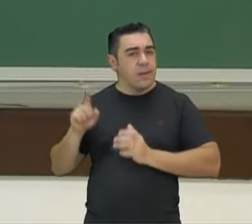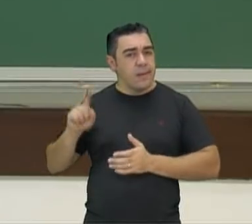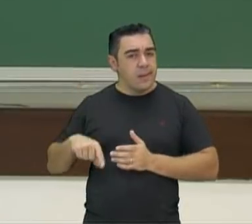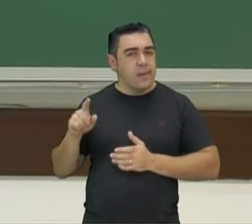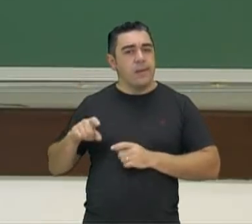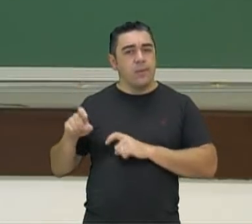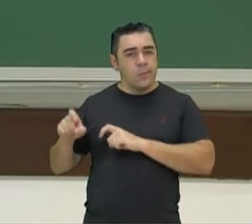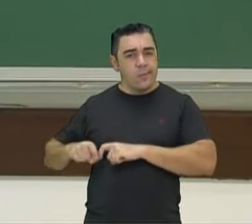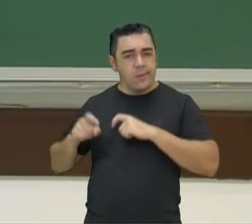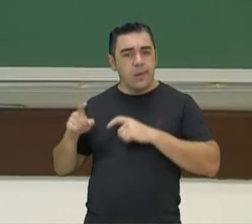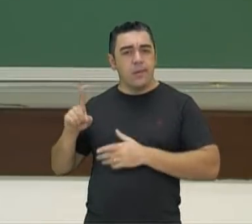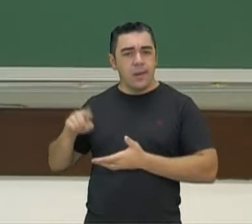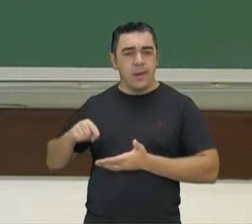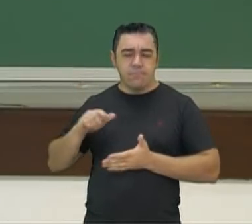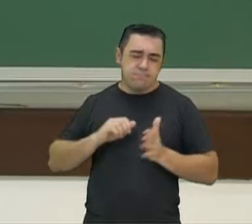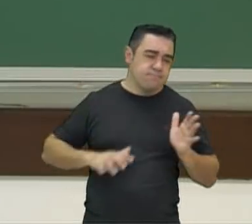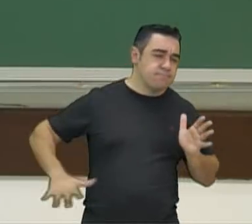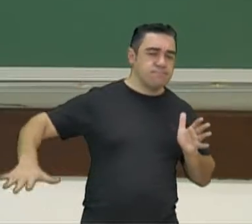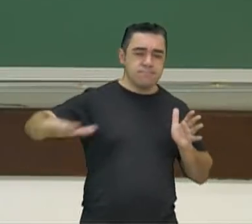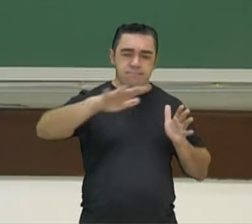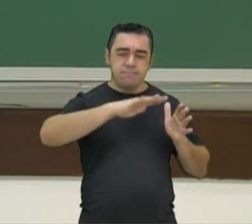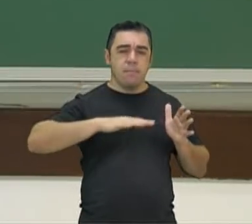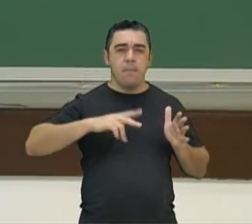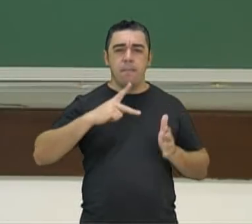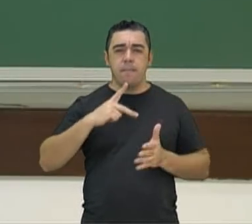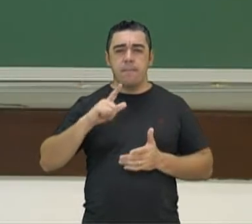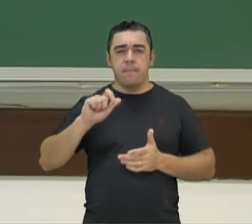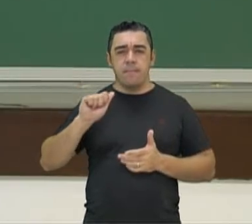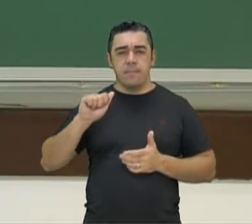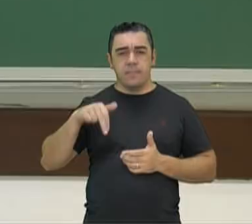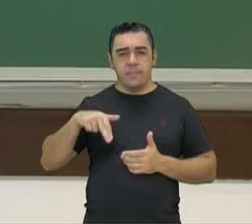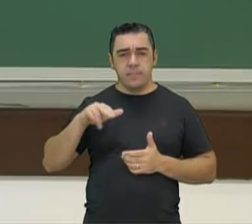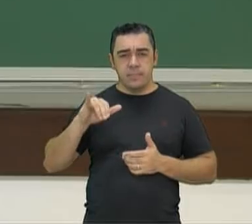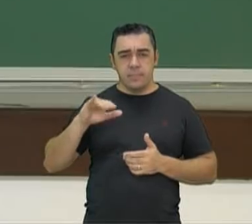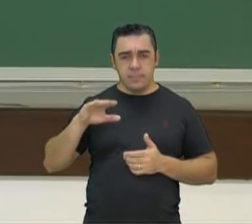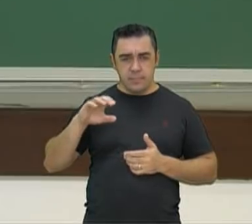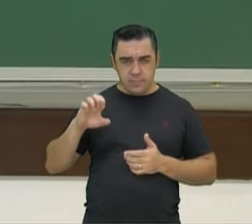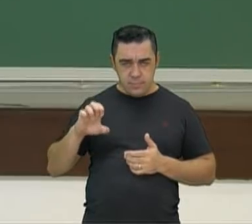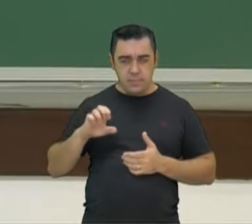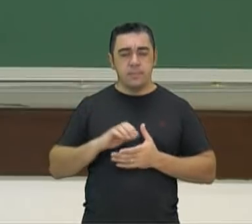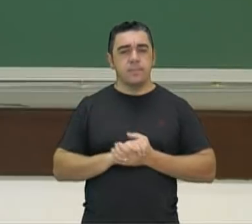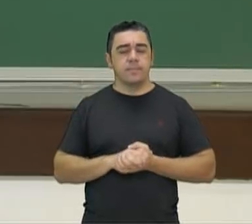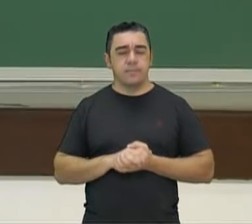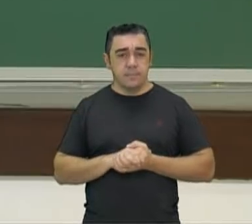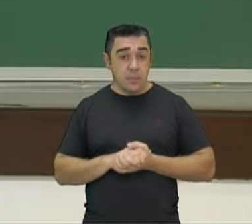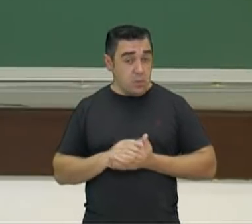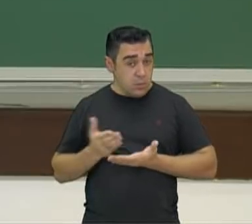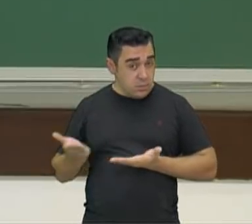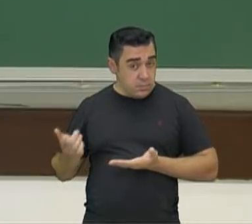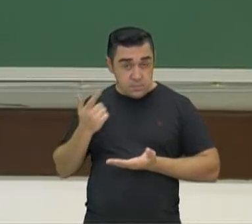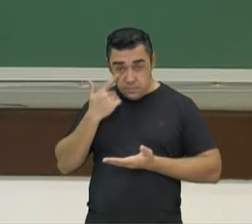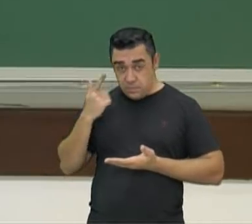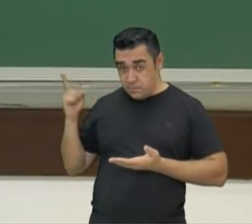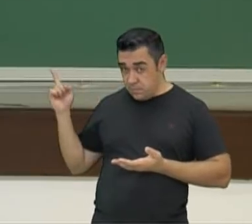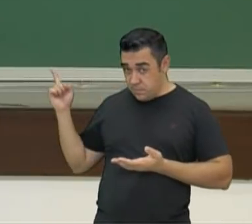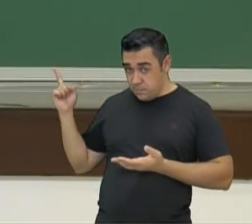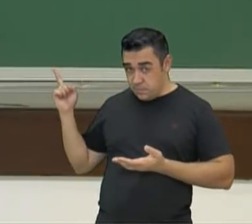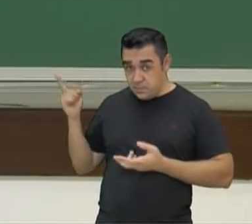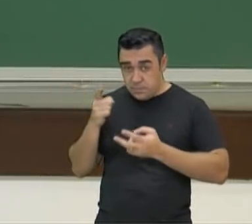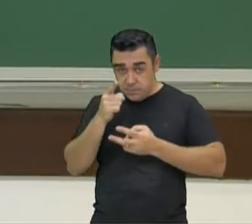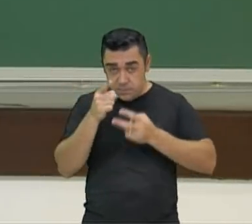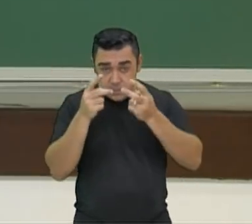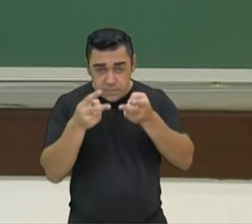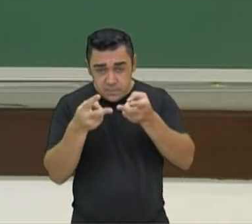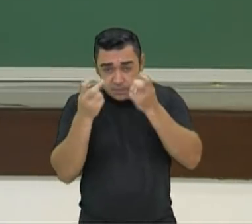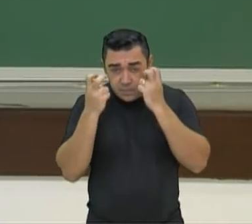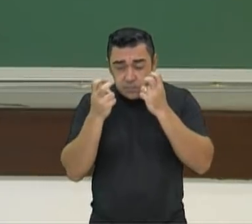grandes planícies centrais, né, naquele espaço territorial. Tá aí, gente. Então, repare você